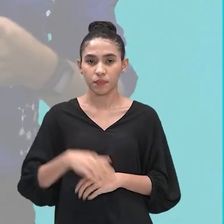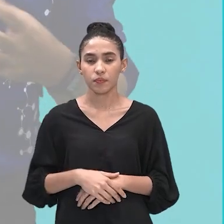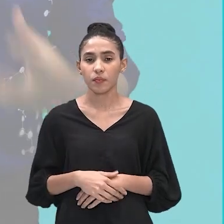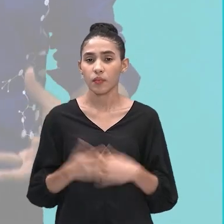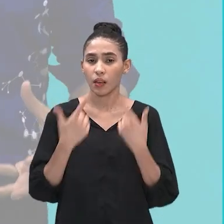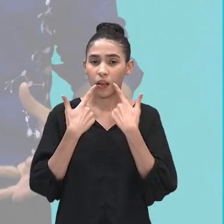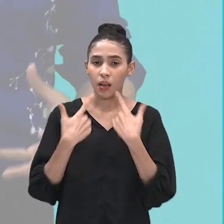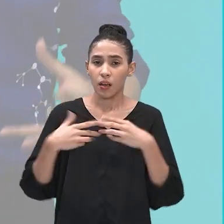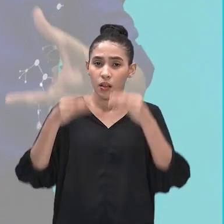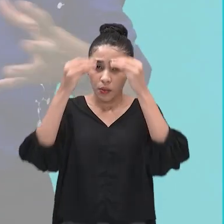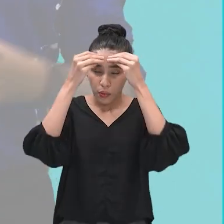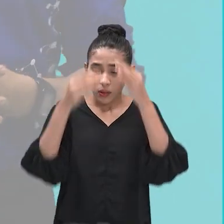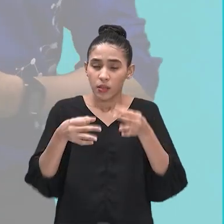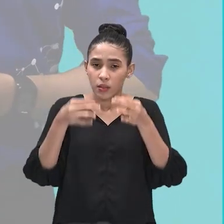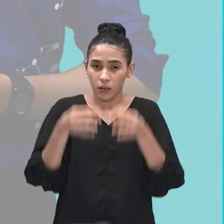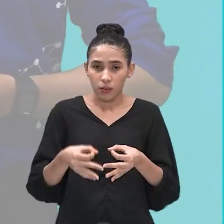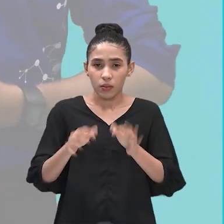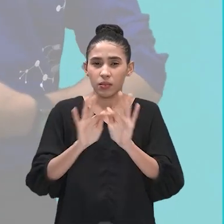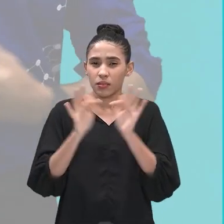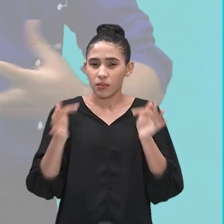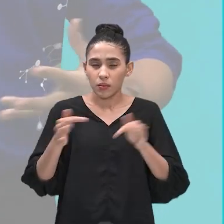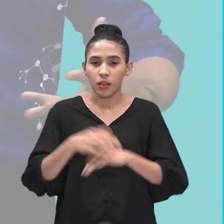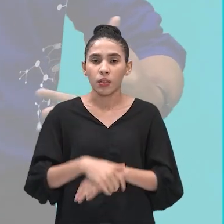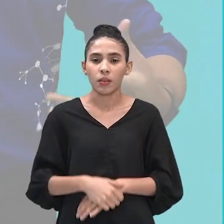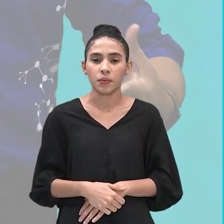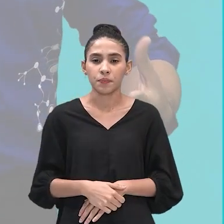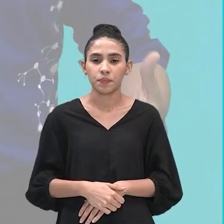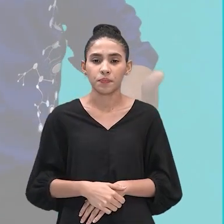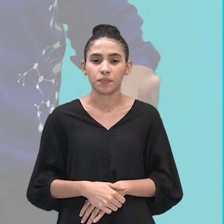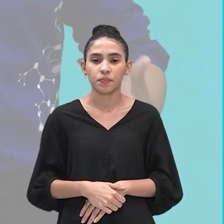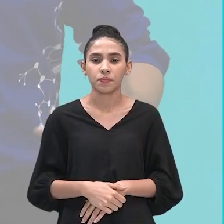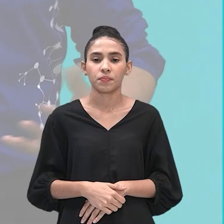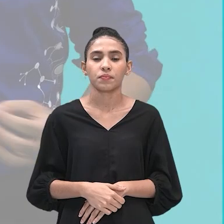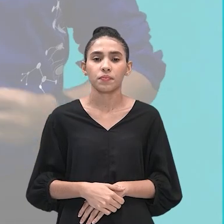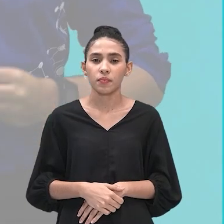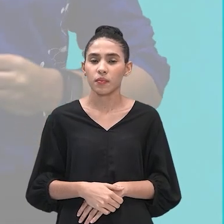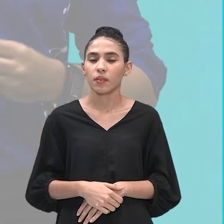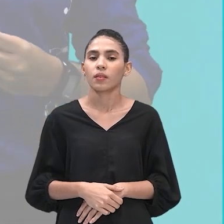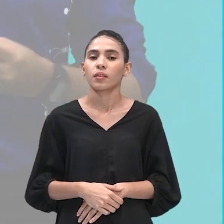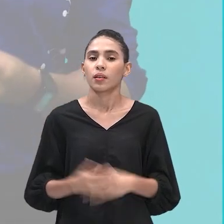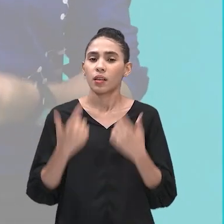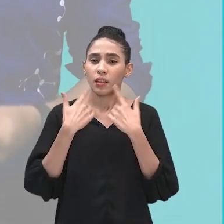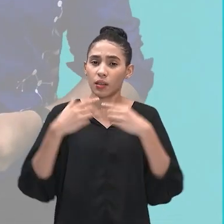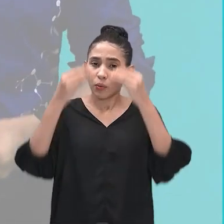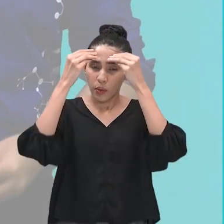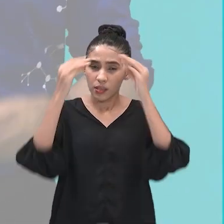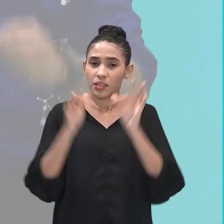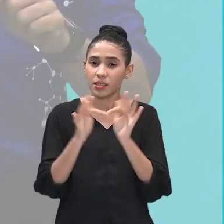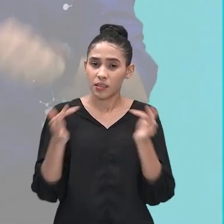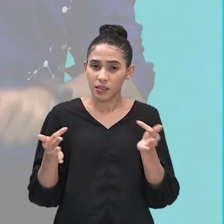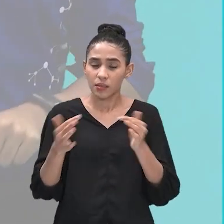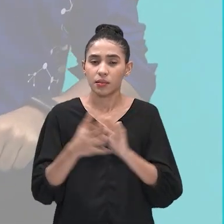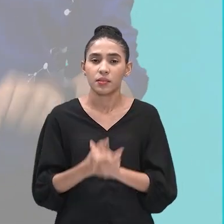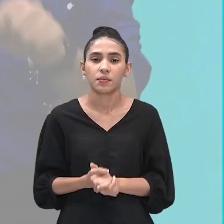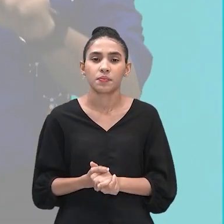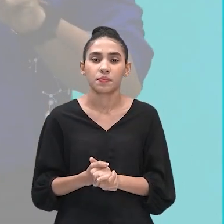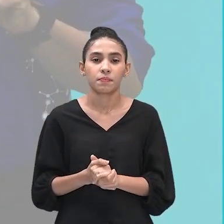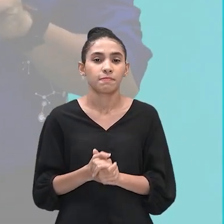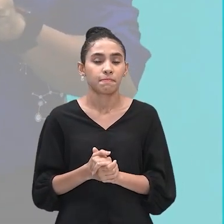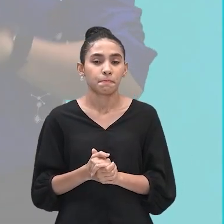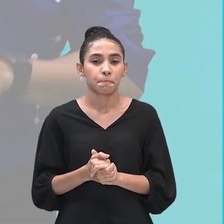linguagem concisa, né? O que é uma linguagem concisa? Uma linguagem de fácil entendimento, uma linguagem simples,